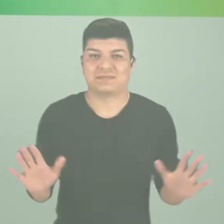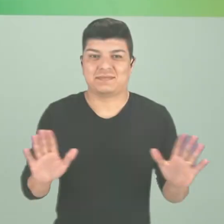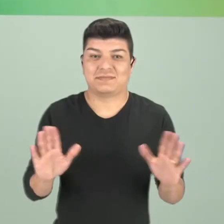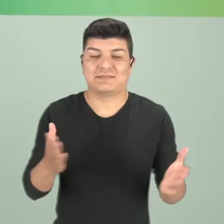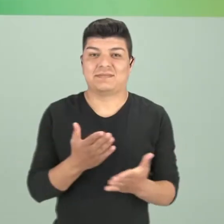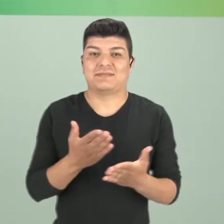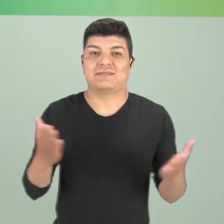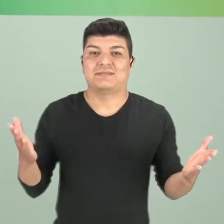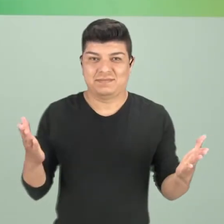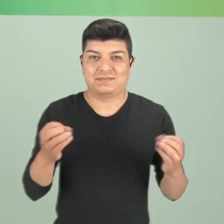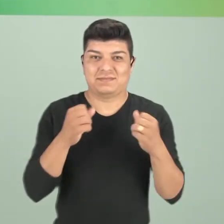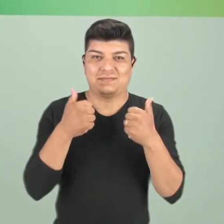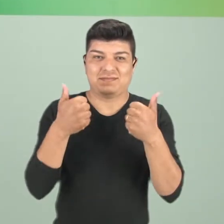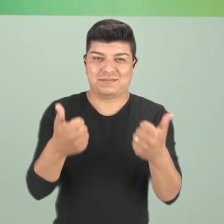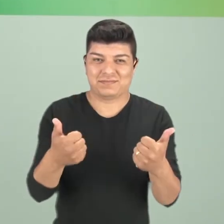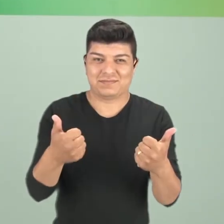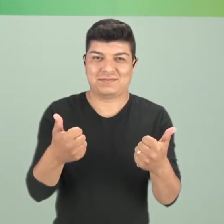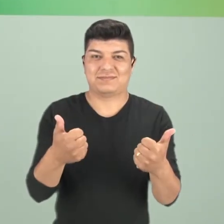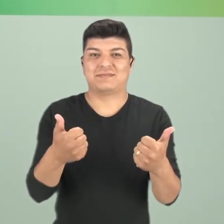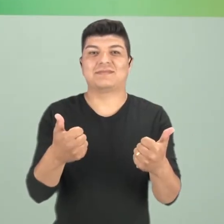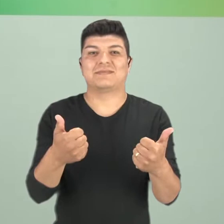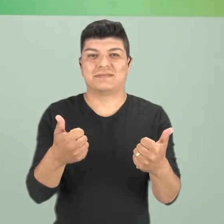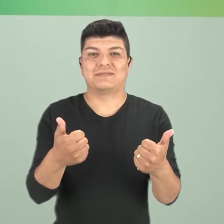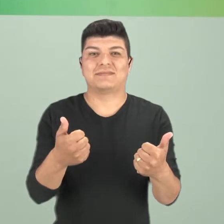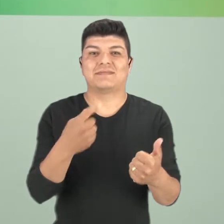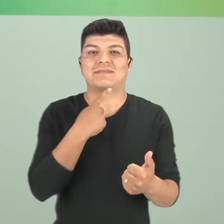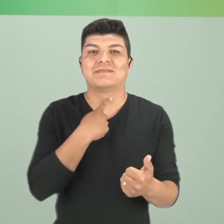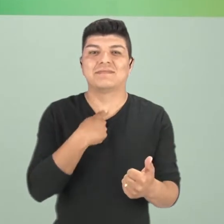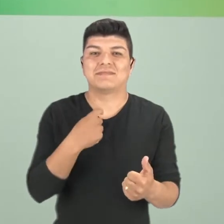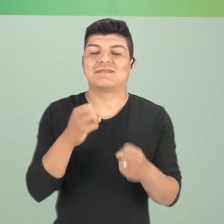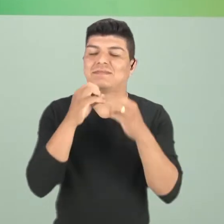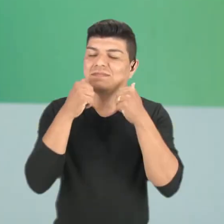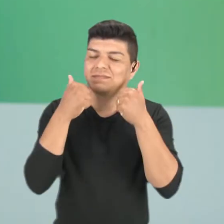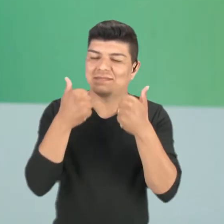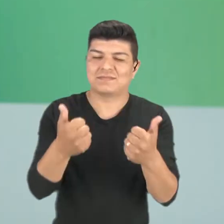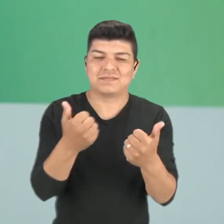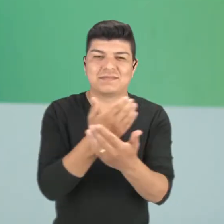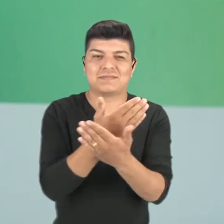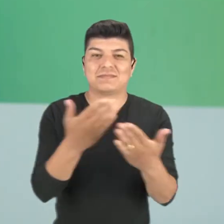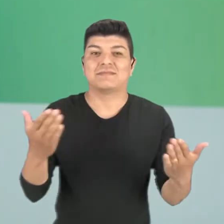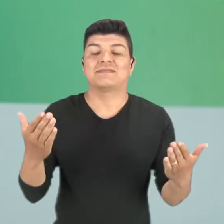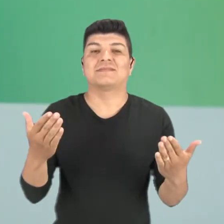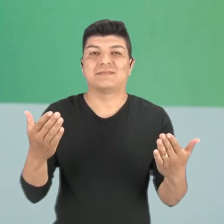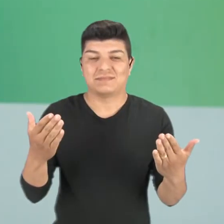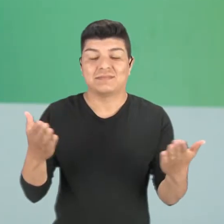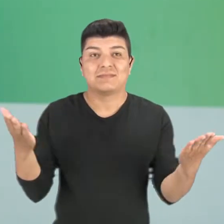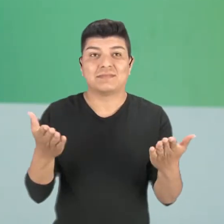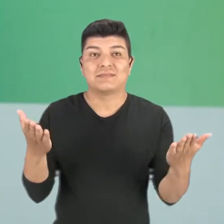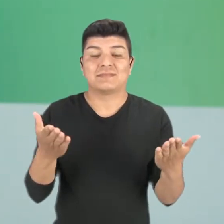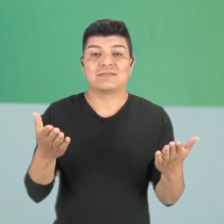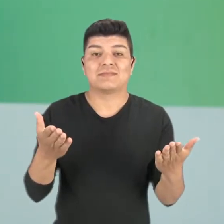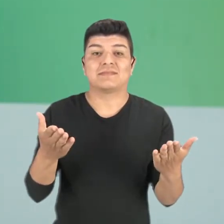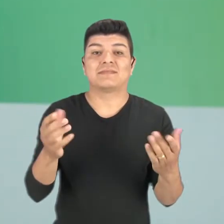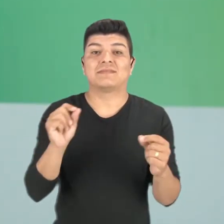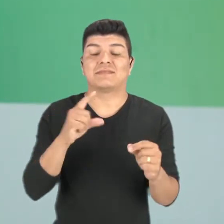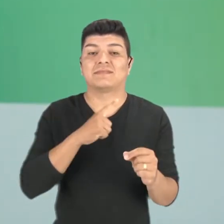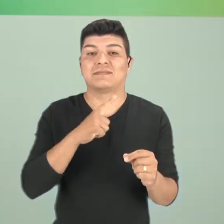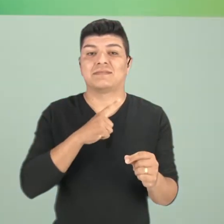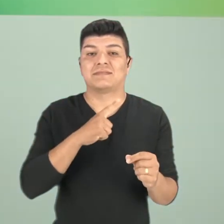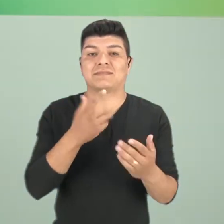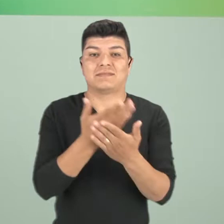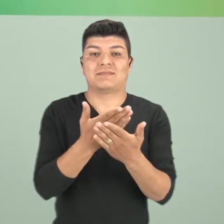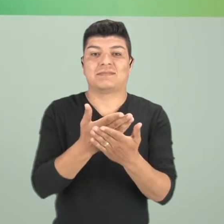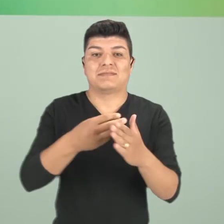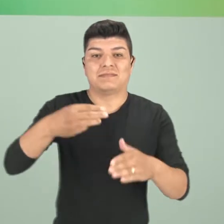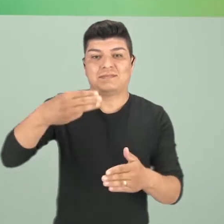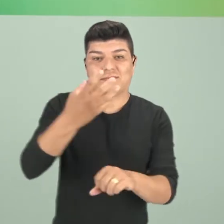Olá pessoal, tudo bem com vocês? Eu desejo que estejam tudo bem com vocês. Hoje nós temos mais uma aula